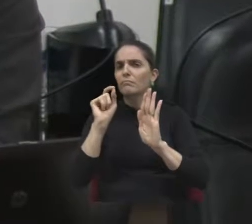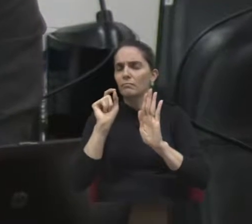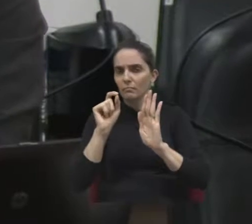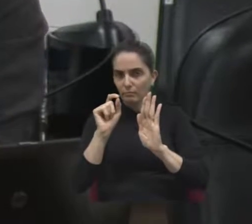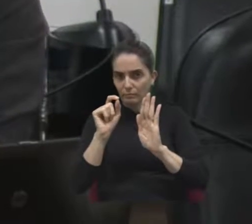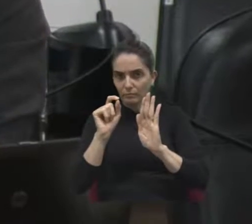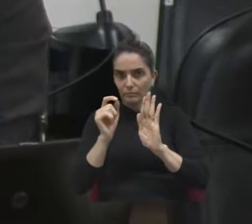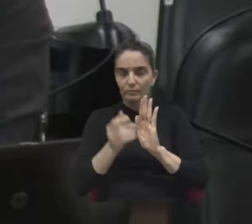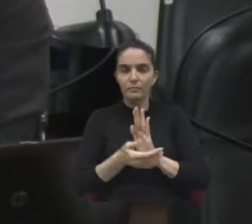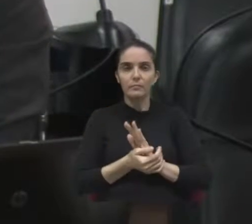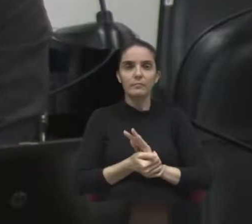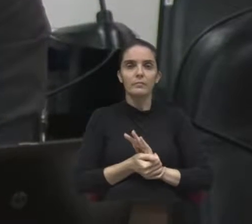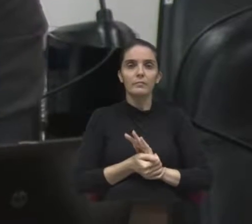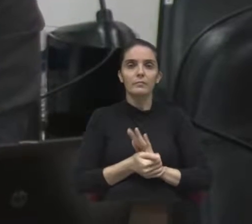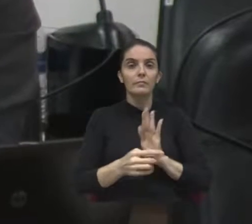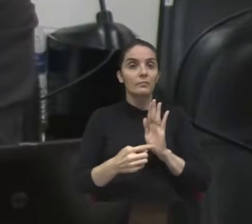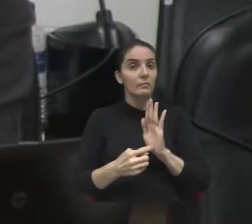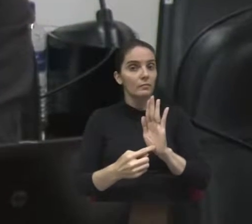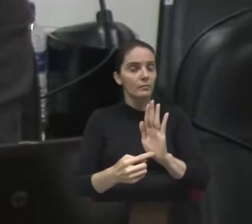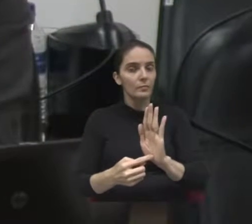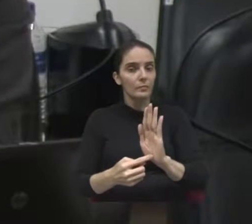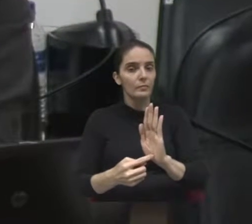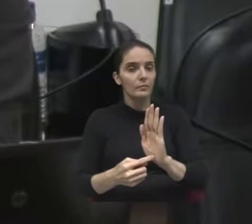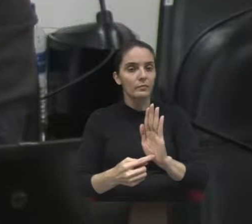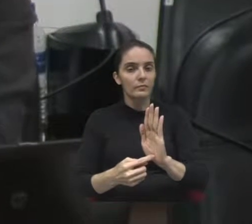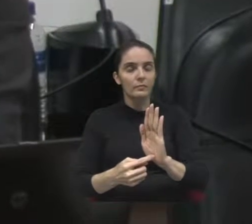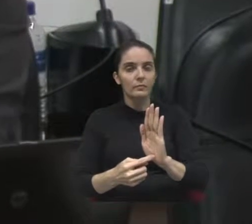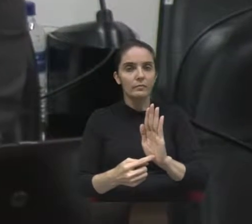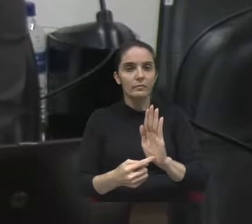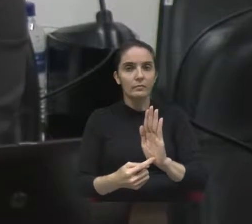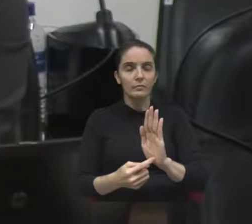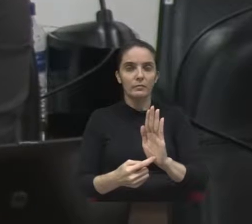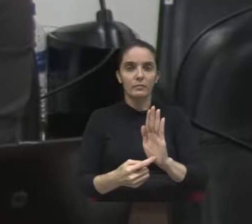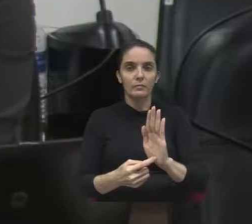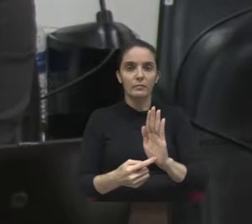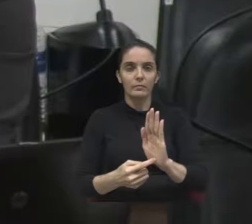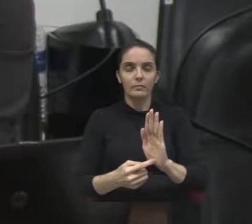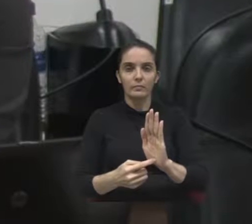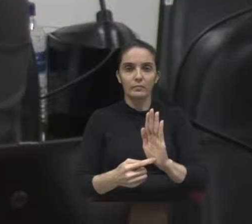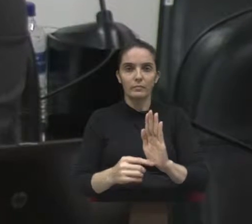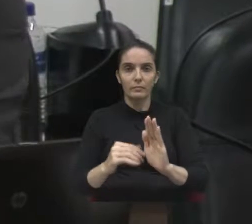uma sinalização para a evolução da indústria.